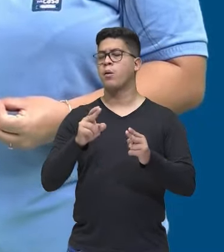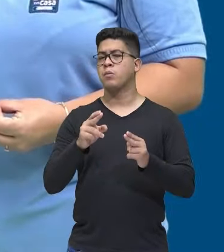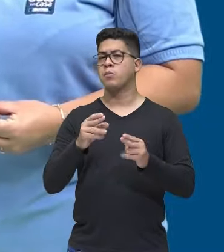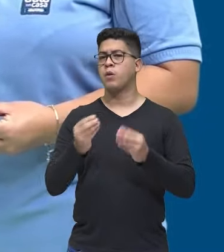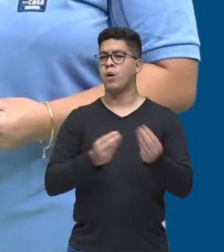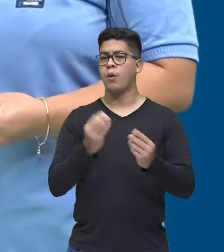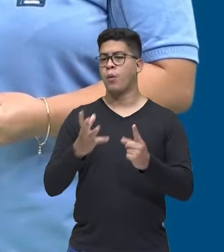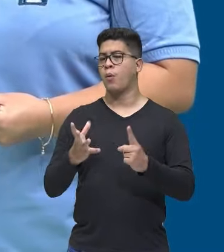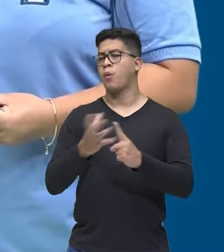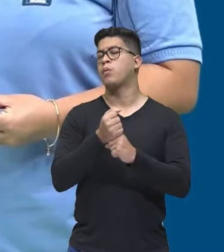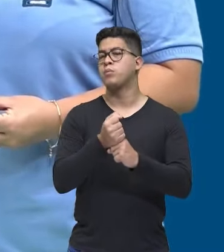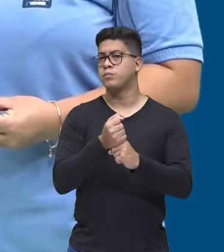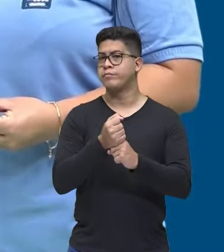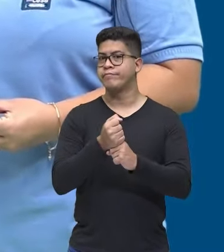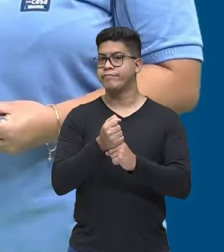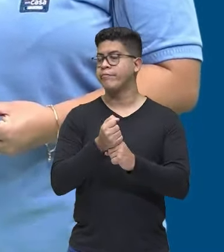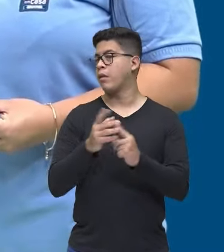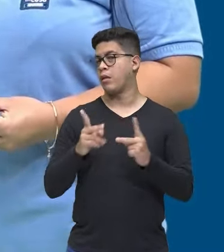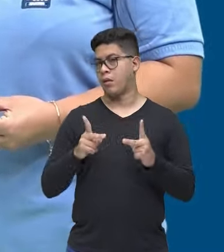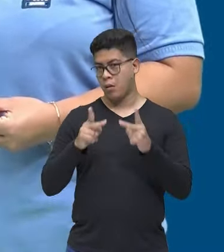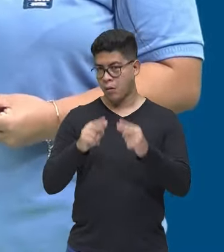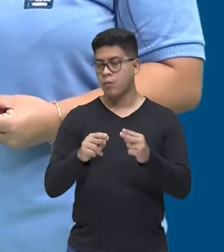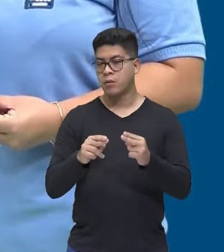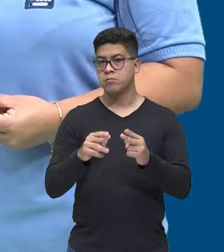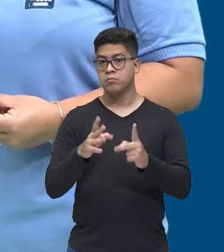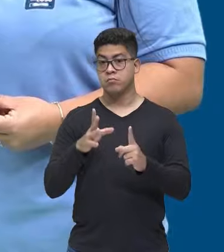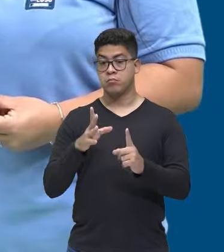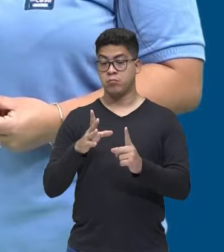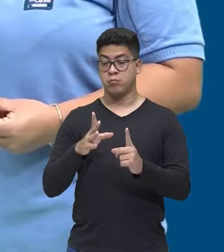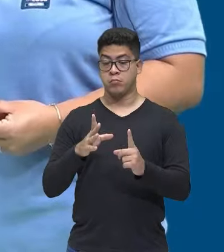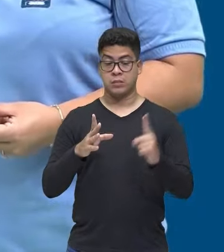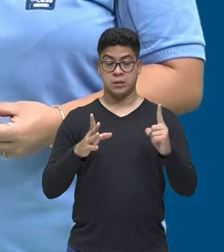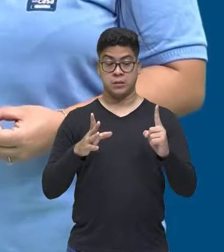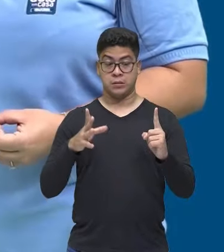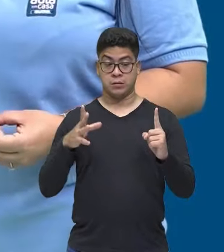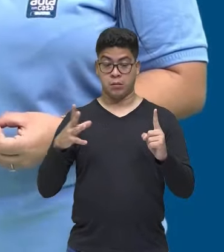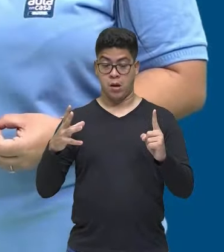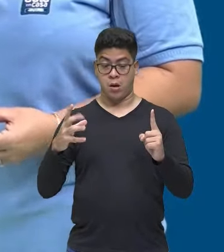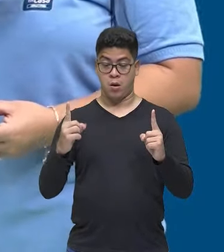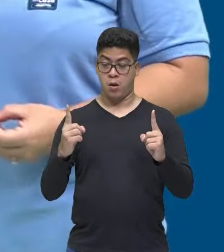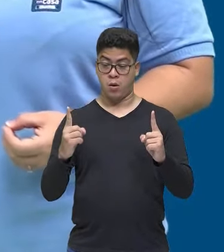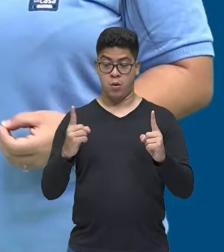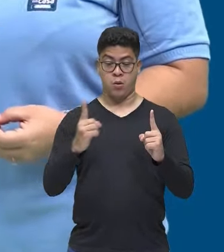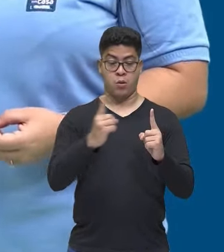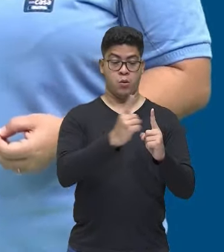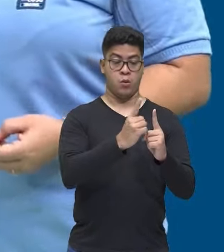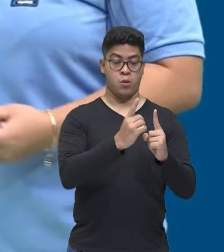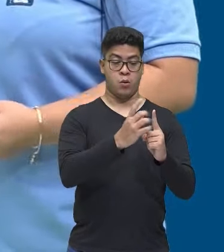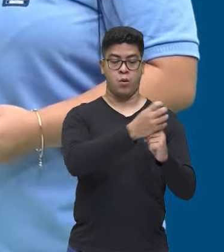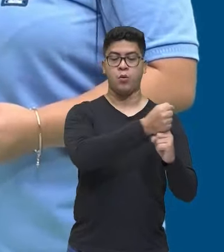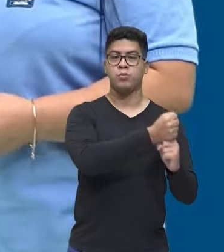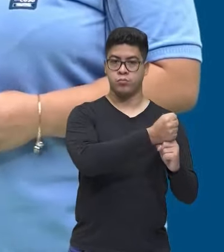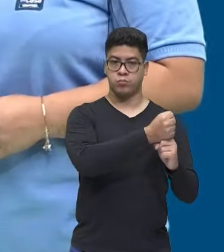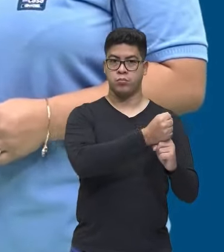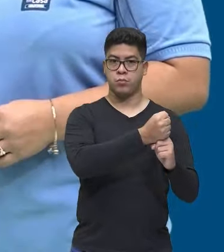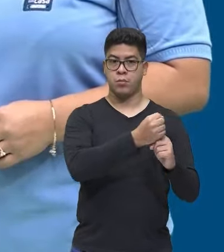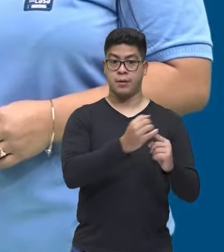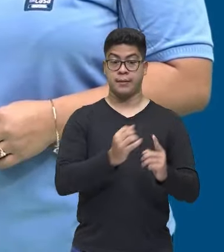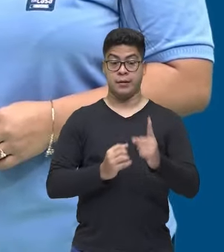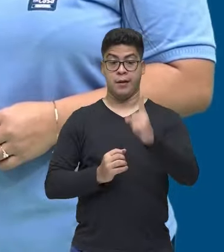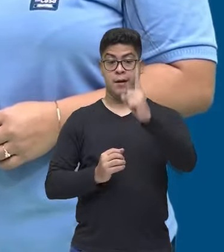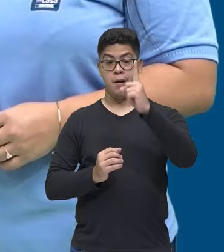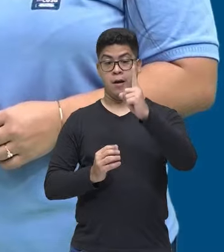movimenta, tá bom? Então, na diagonal, na diagonal não, na vertical e na horizontal. Observem